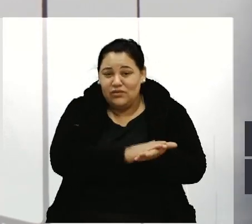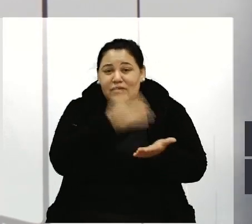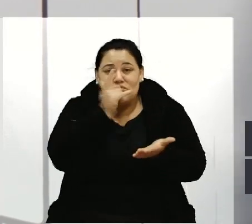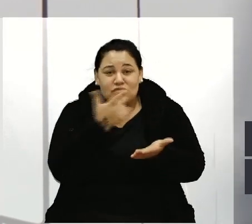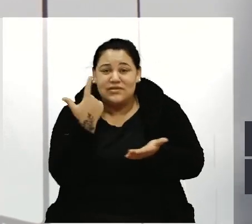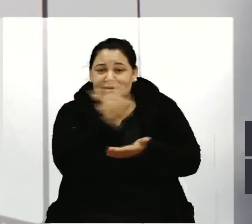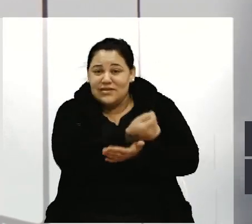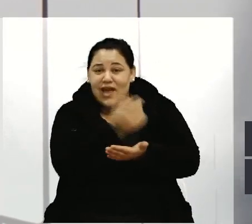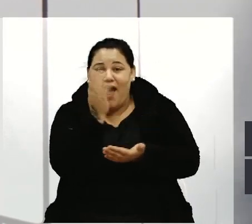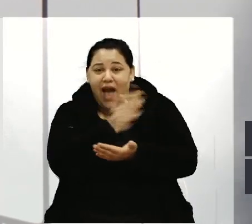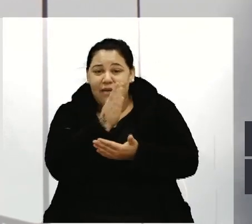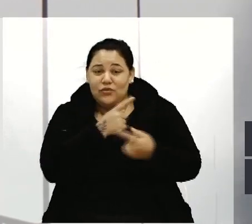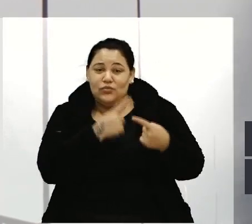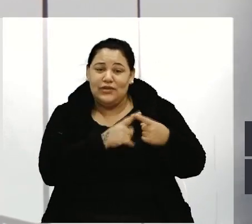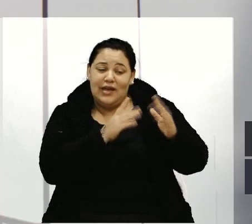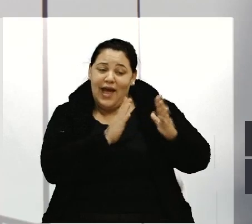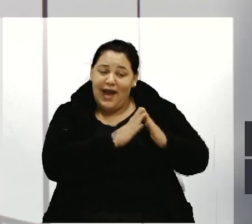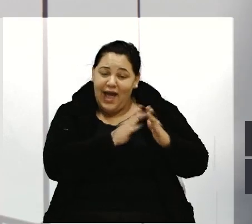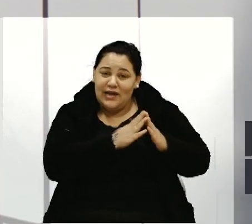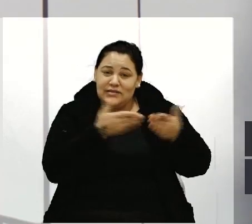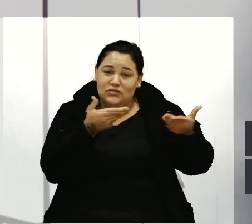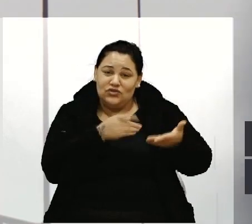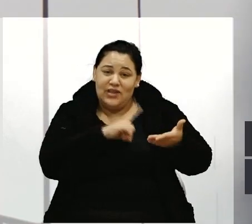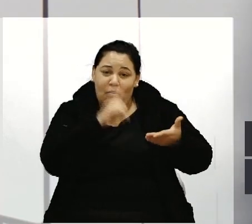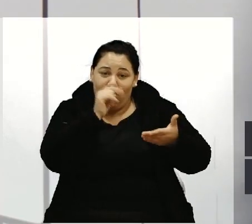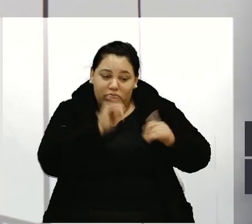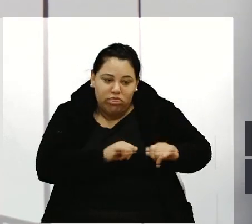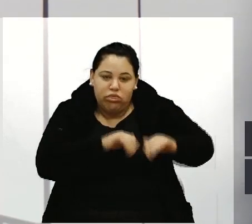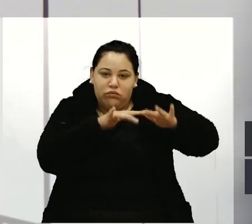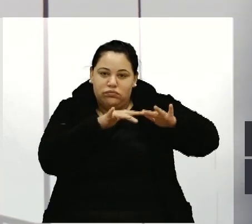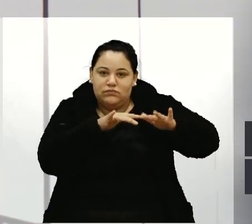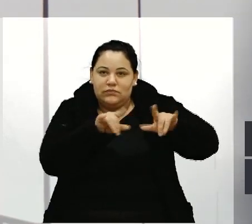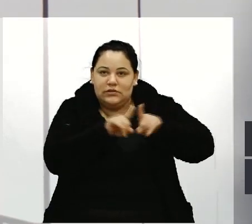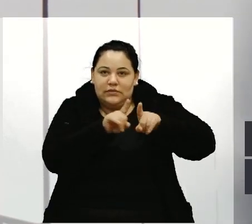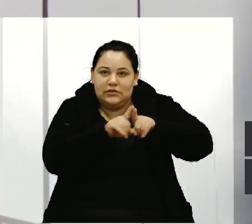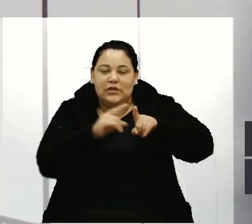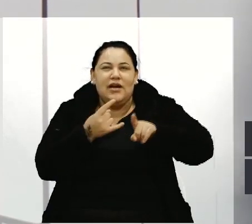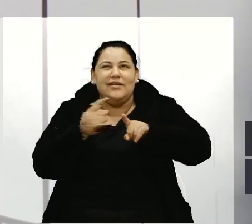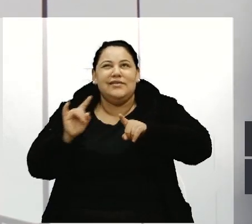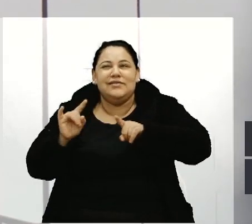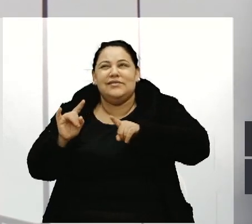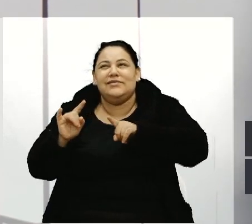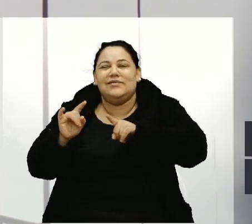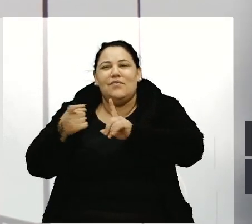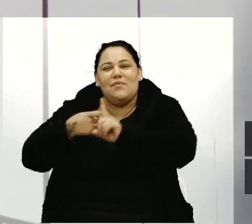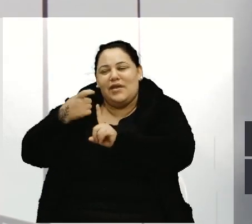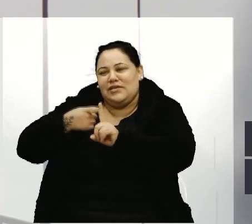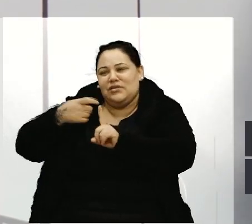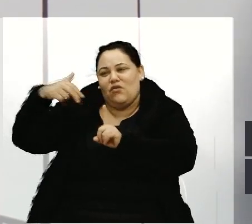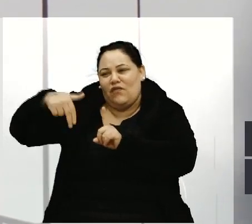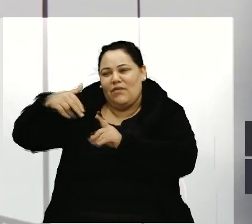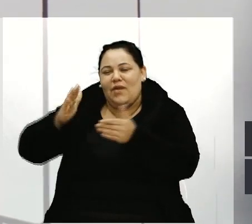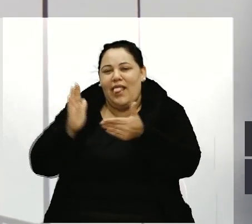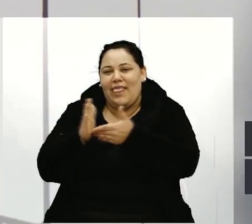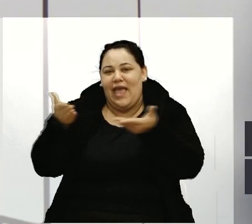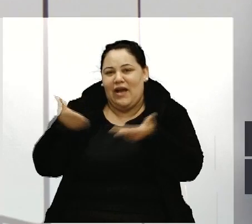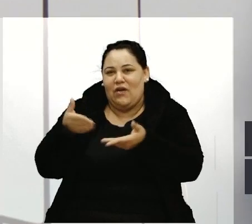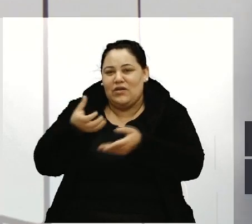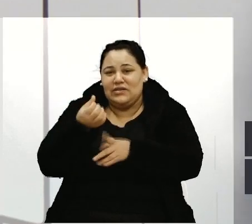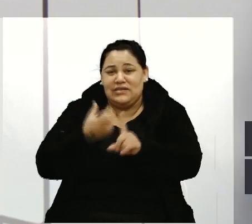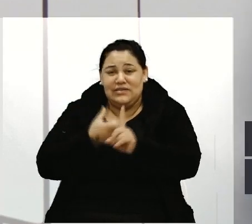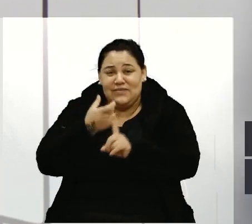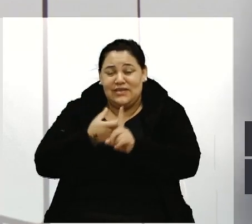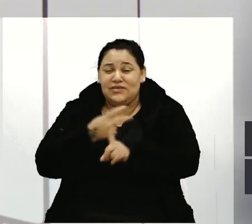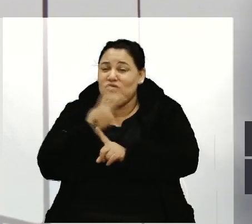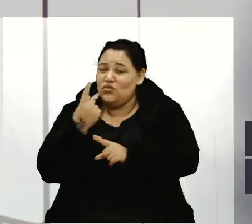porque hoje a casa deles tem alagado, alagou as últimas duas vezes de novembro até agora, em seis meses,